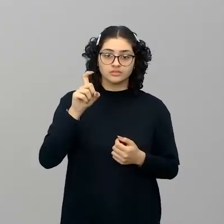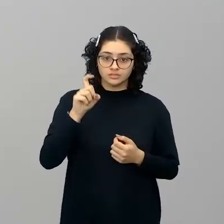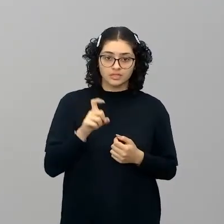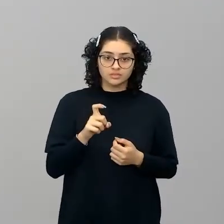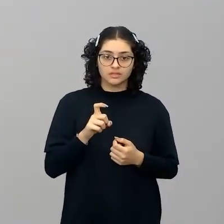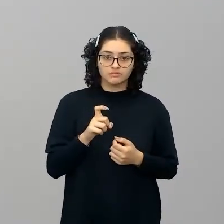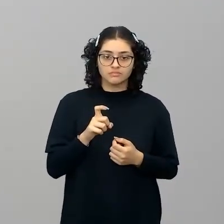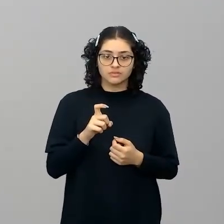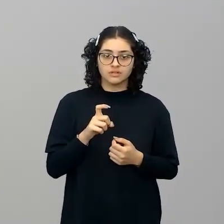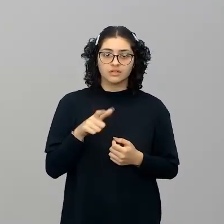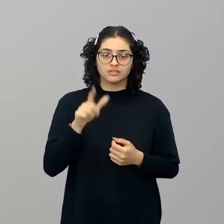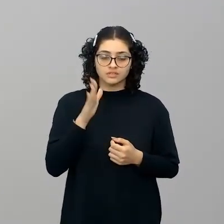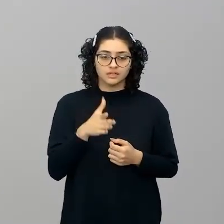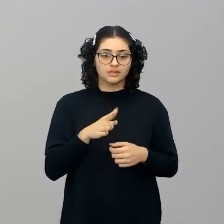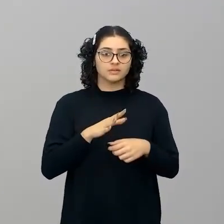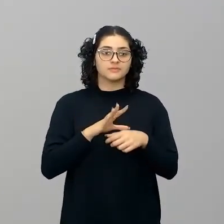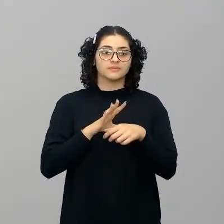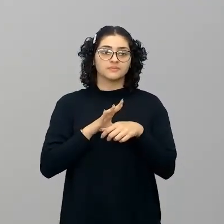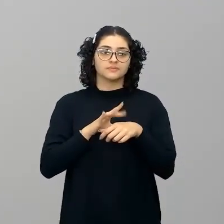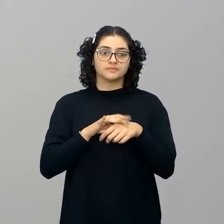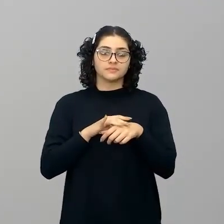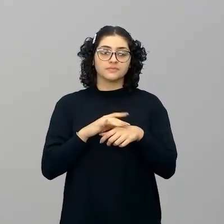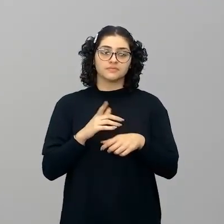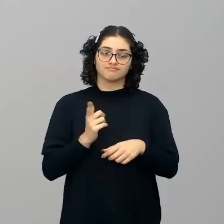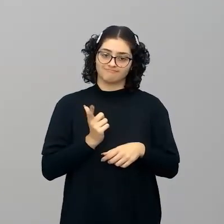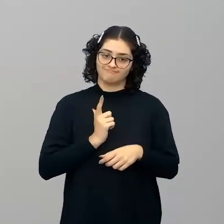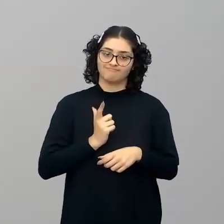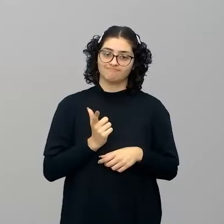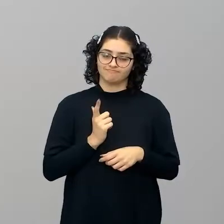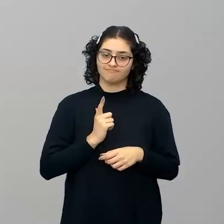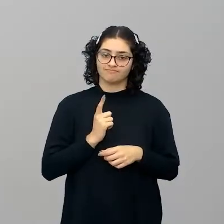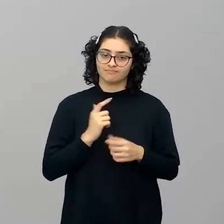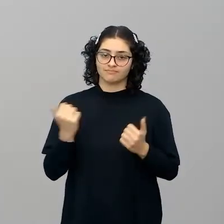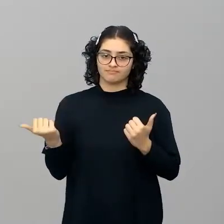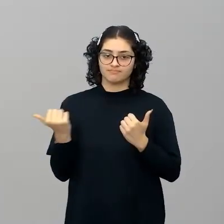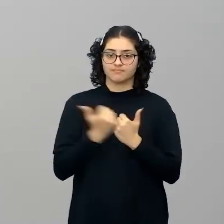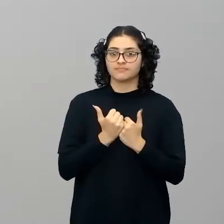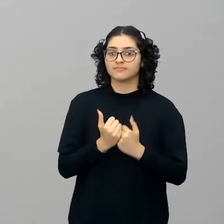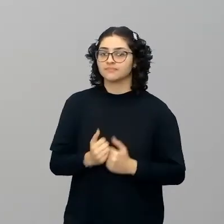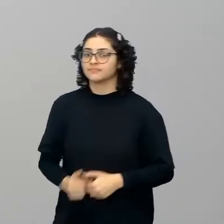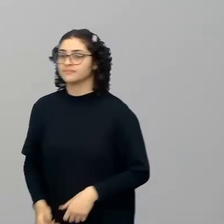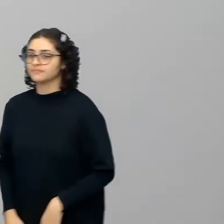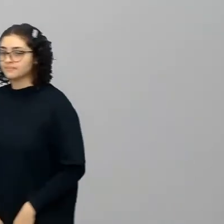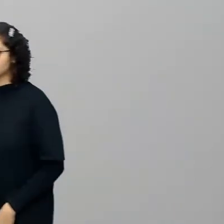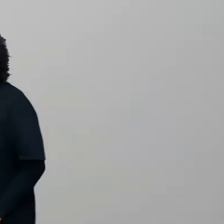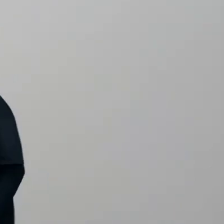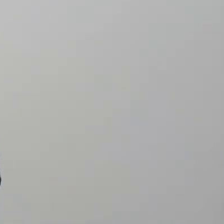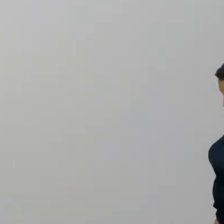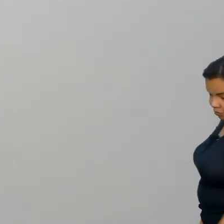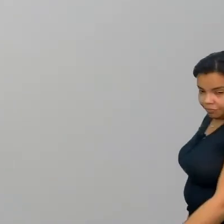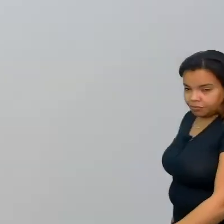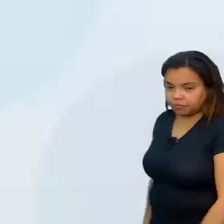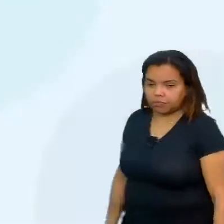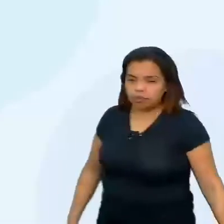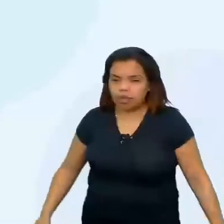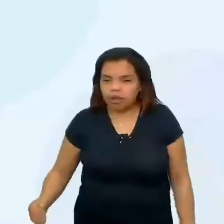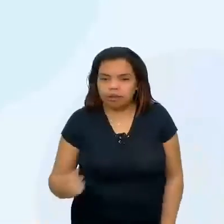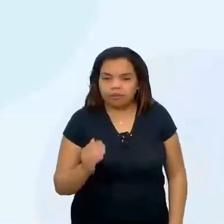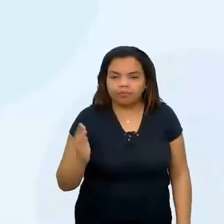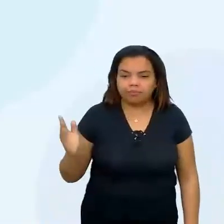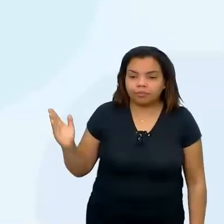que ele já vai apresentar a doença. Então, olha só, nesse caso aqui que a gente